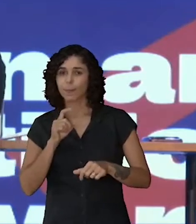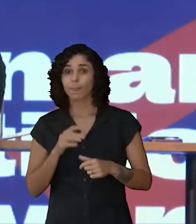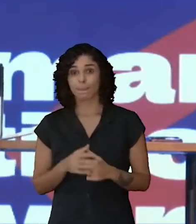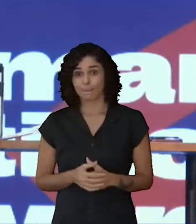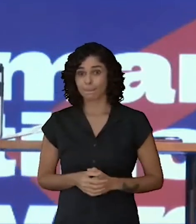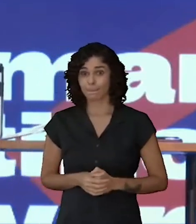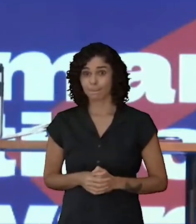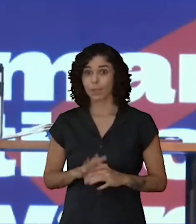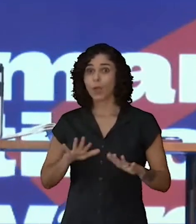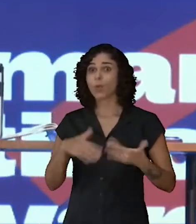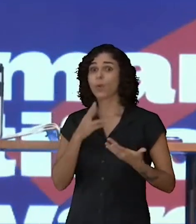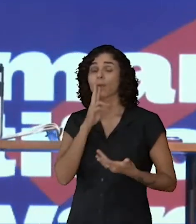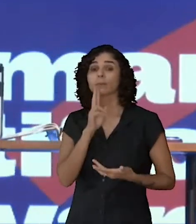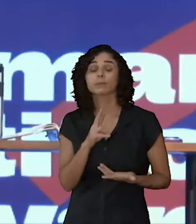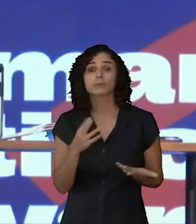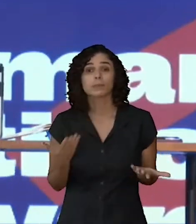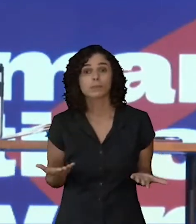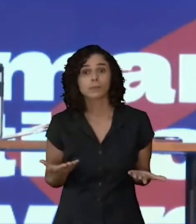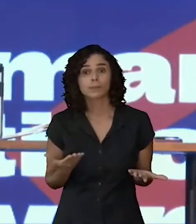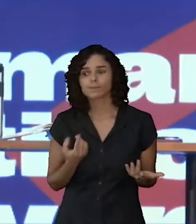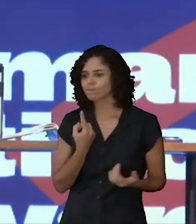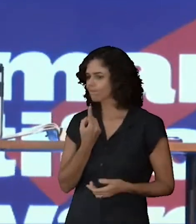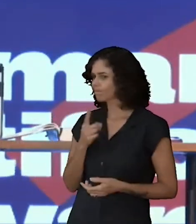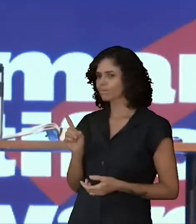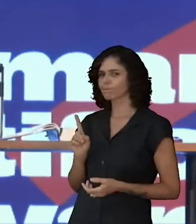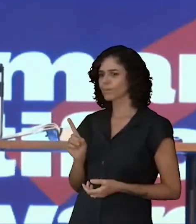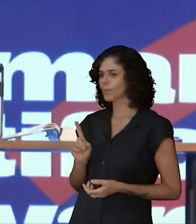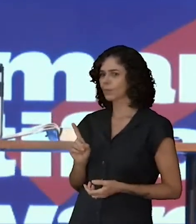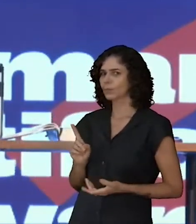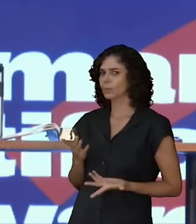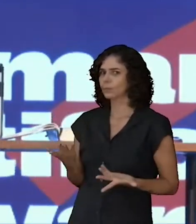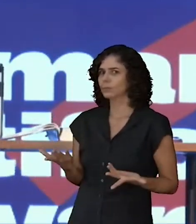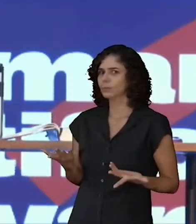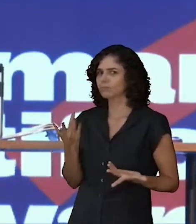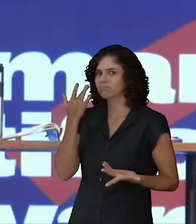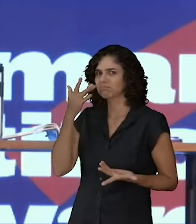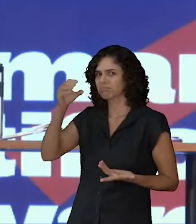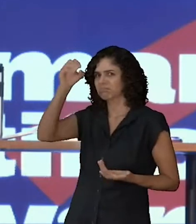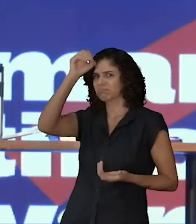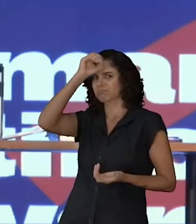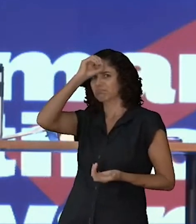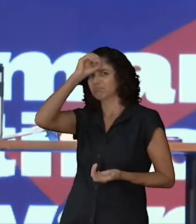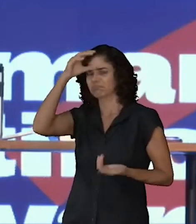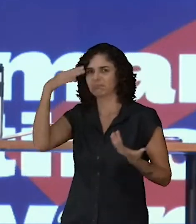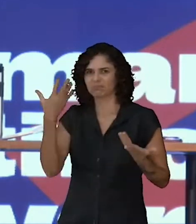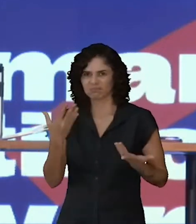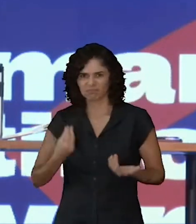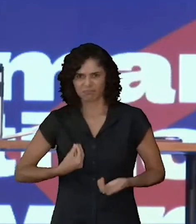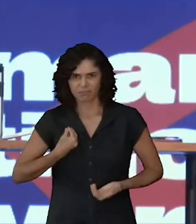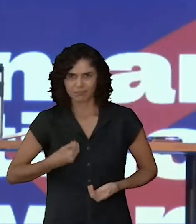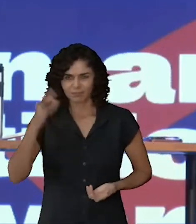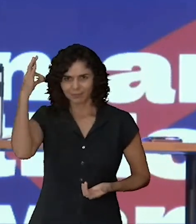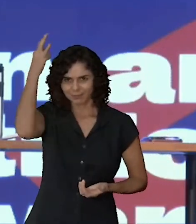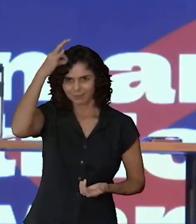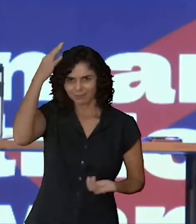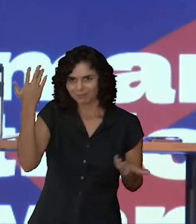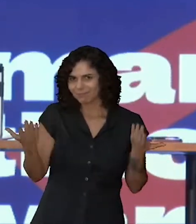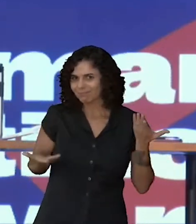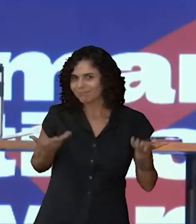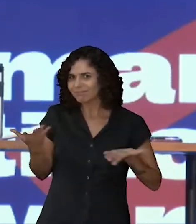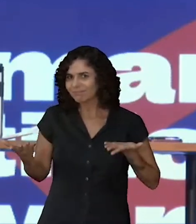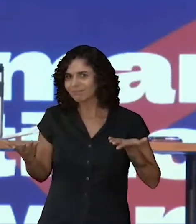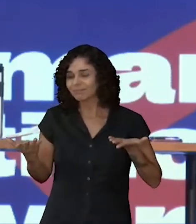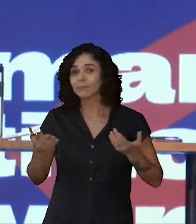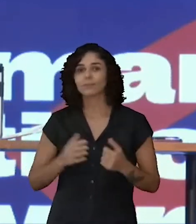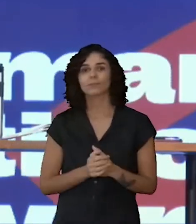E qual é a resposta? Não, nem sabemos que existe um Espírito Santo. Você sabe